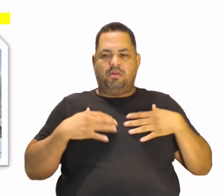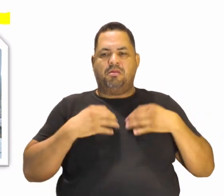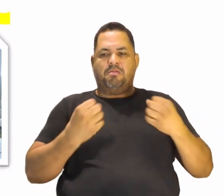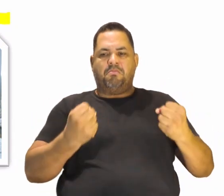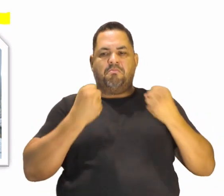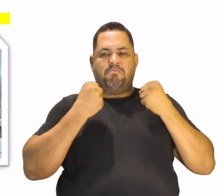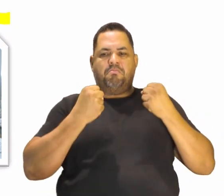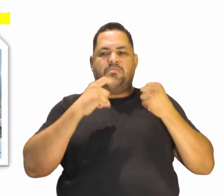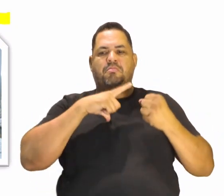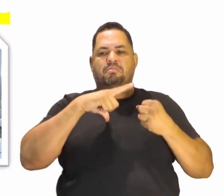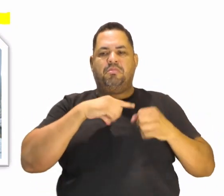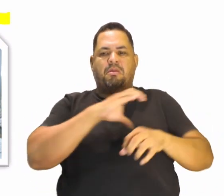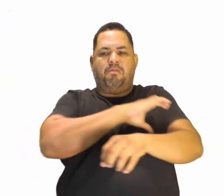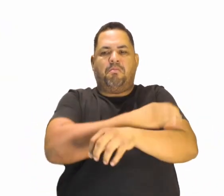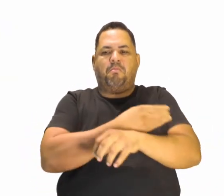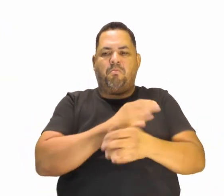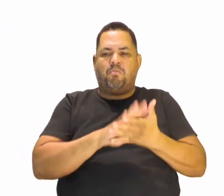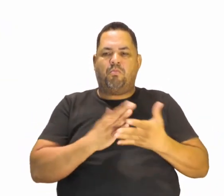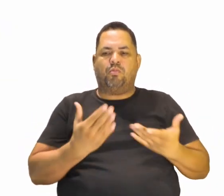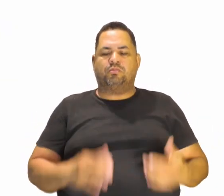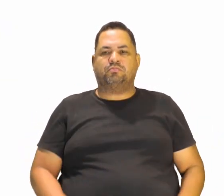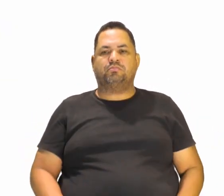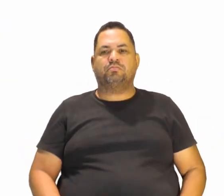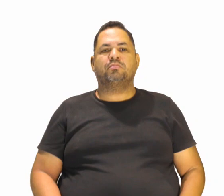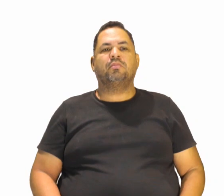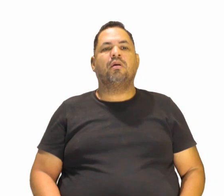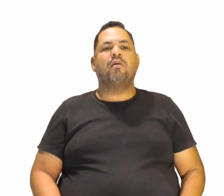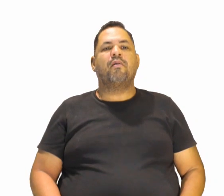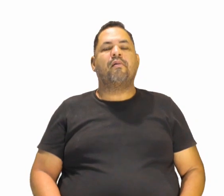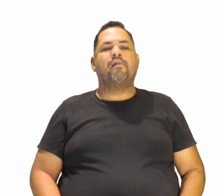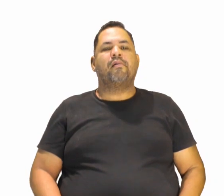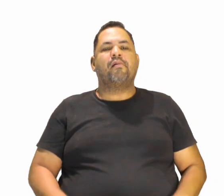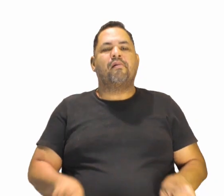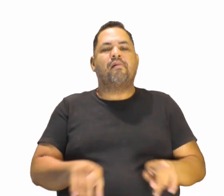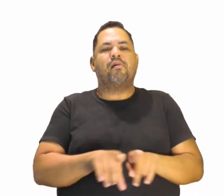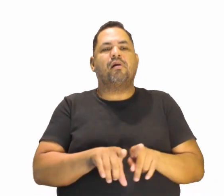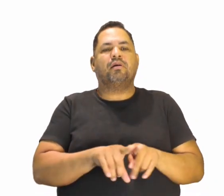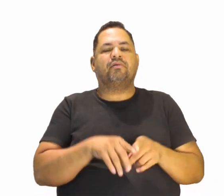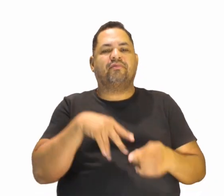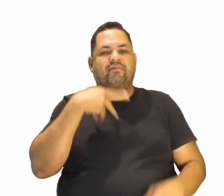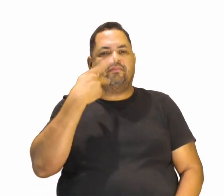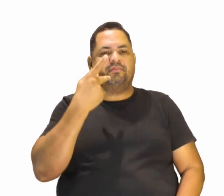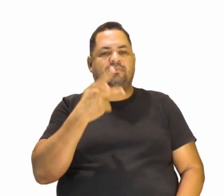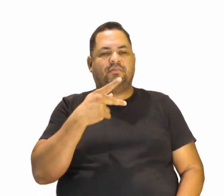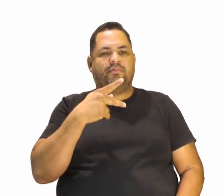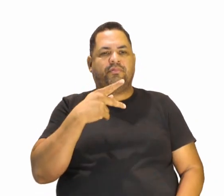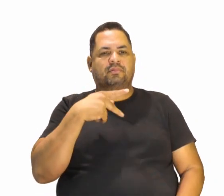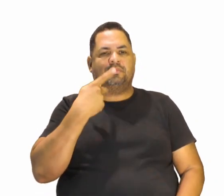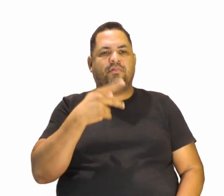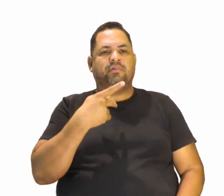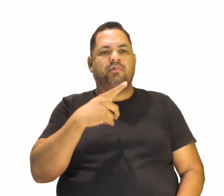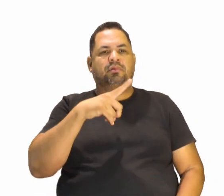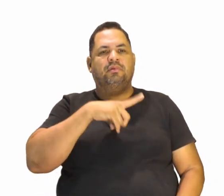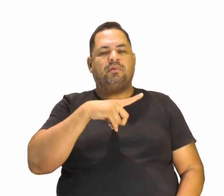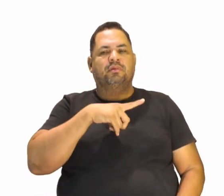ter mais volume muscular. E aí, como eu falei para vocês, nós temos